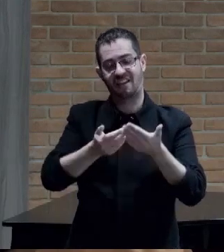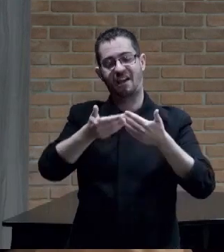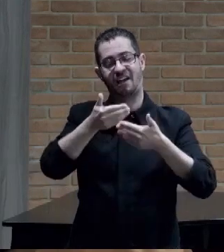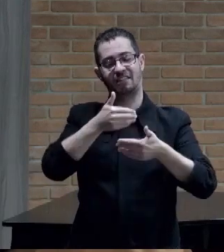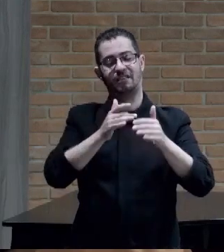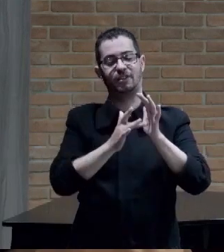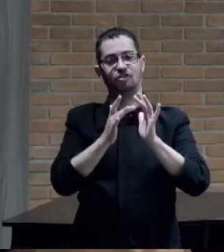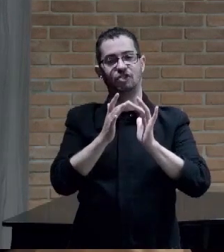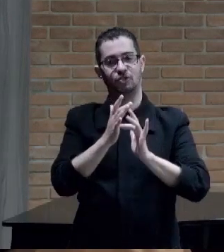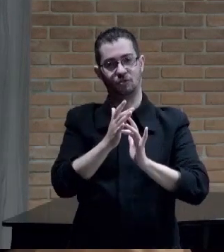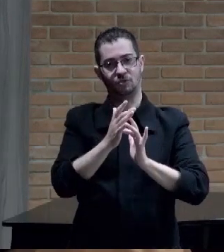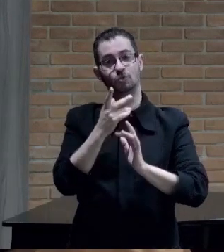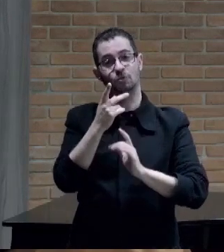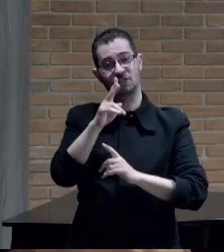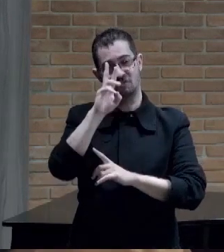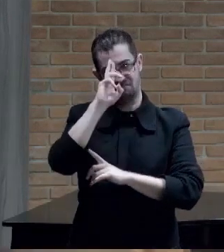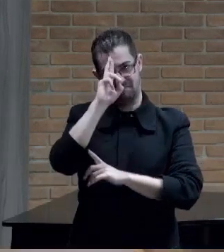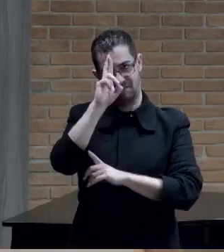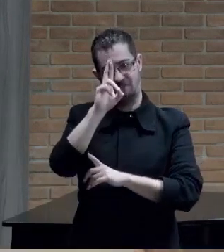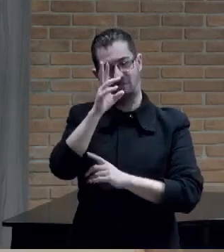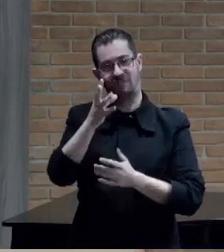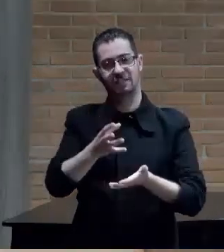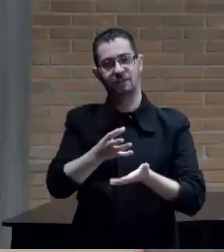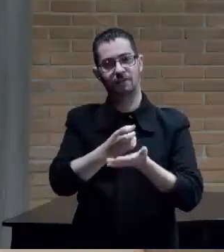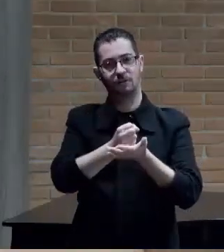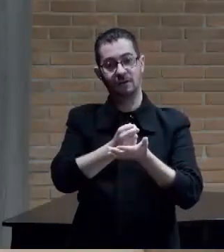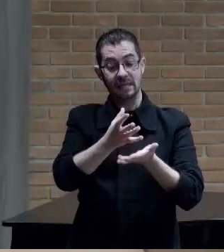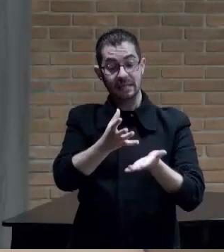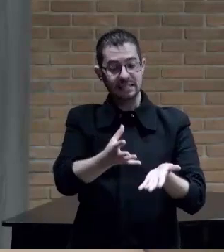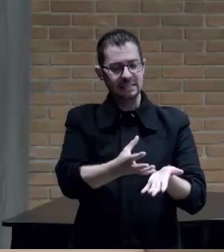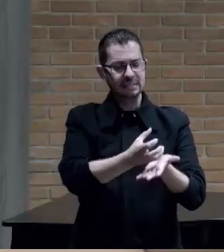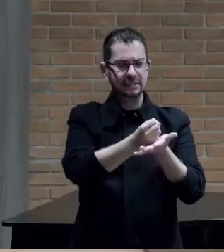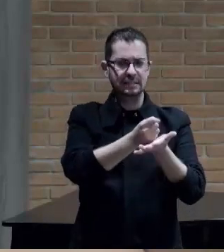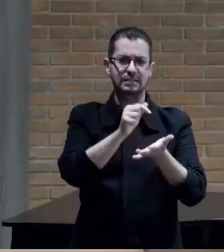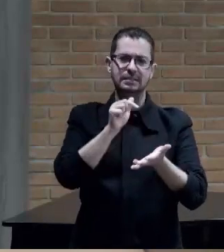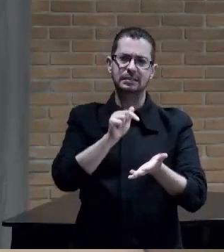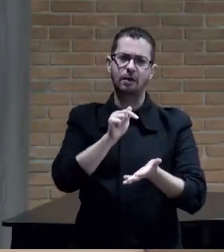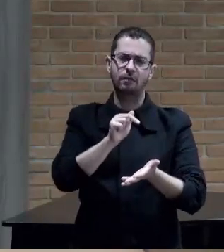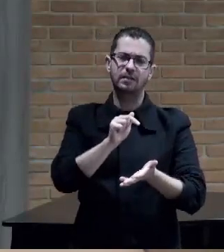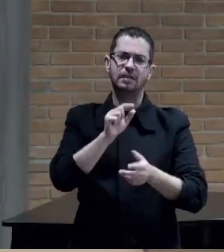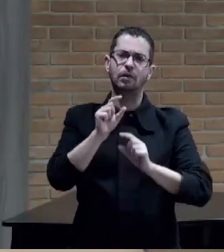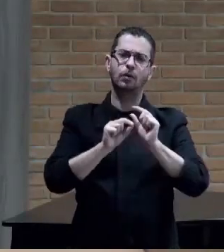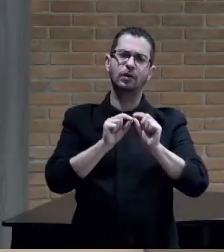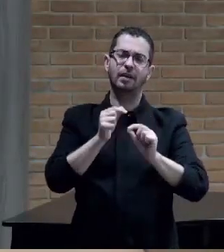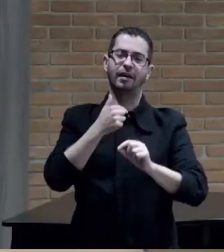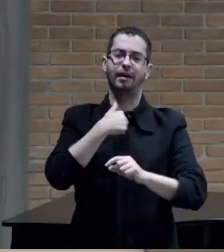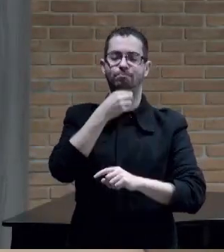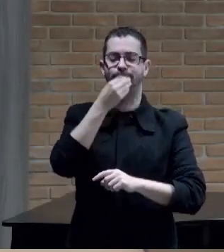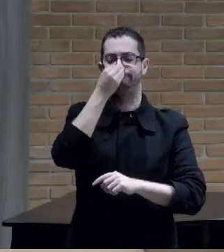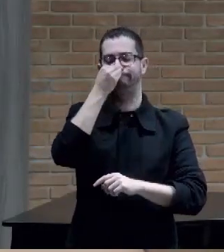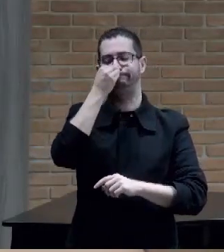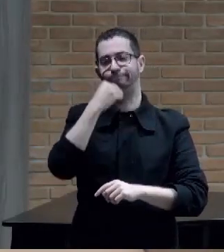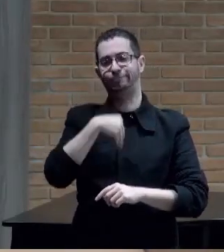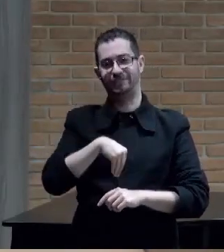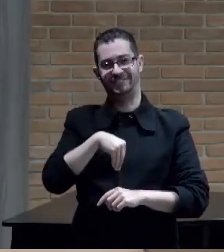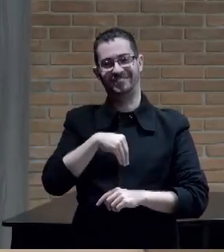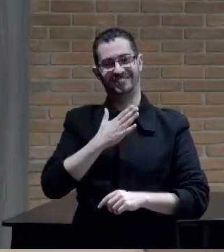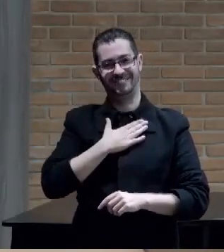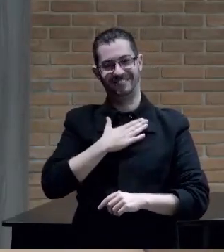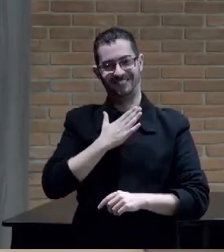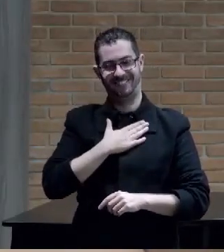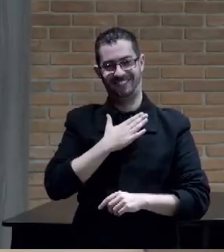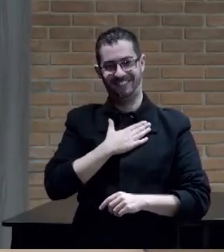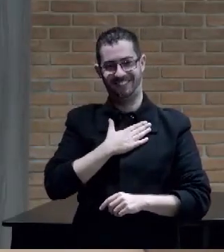Senhor e Salvador. É isso. Salvação vem por desistir da própria bondade,